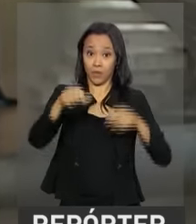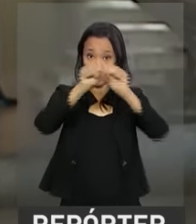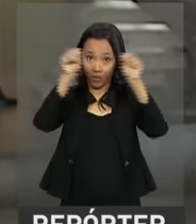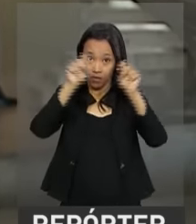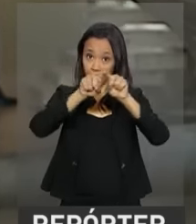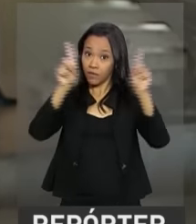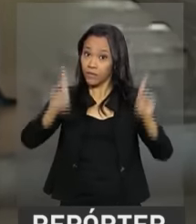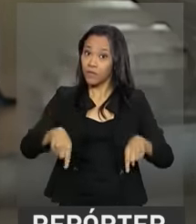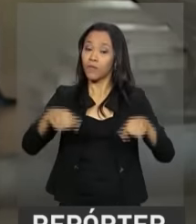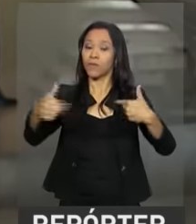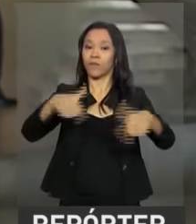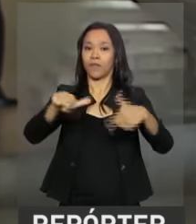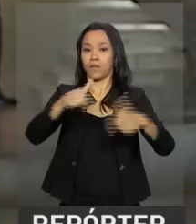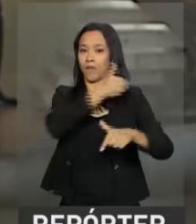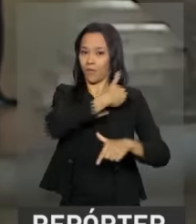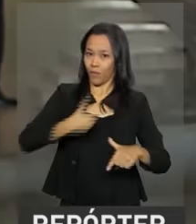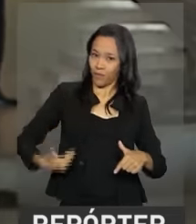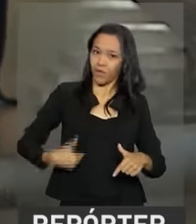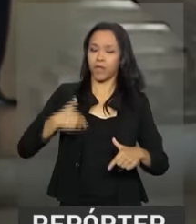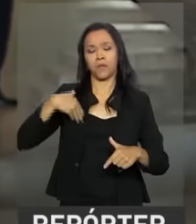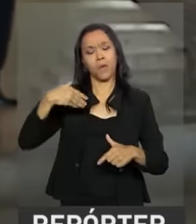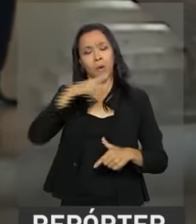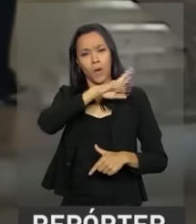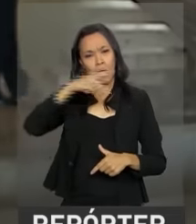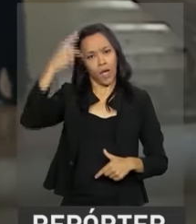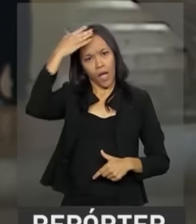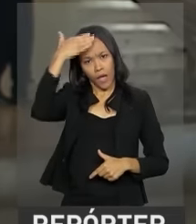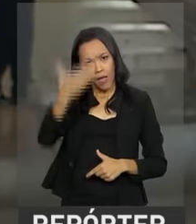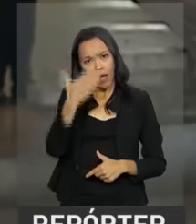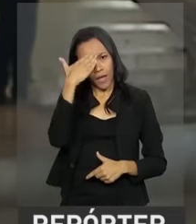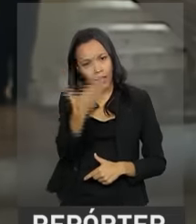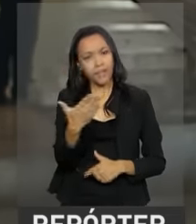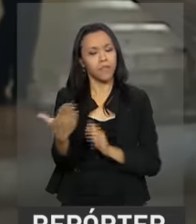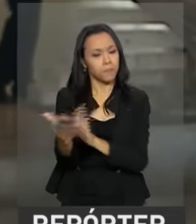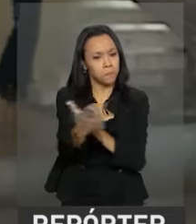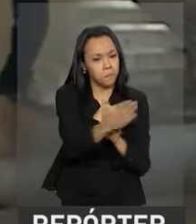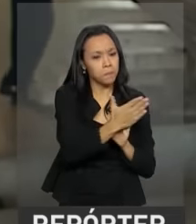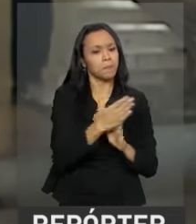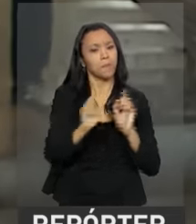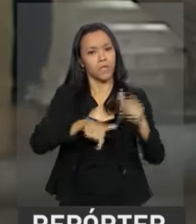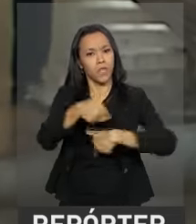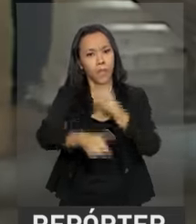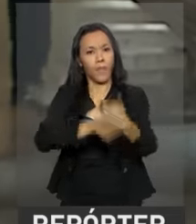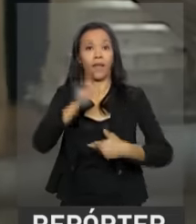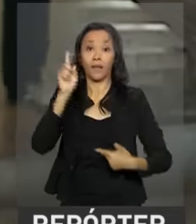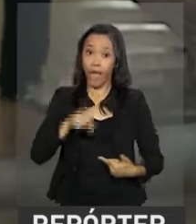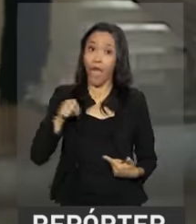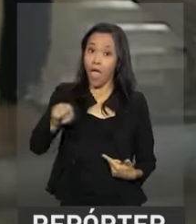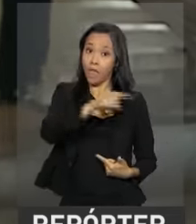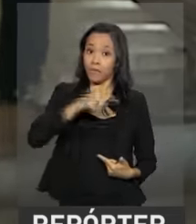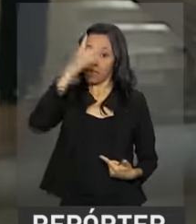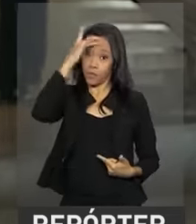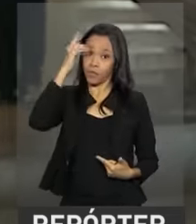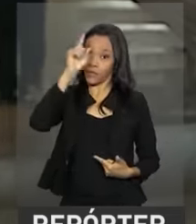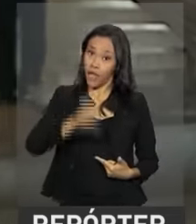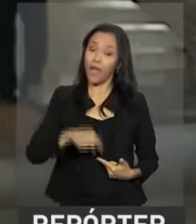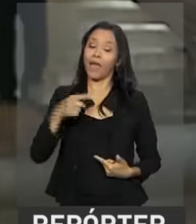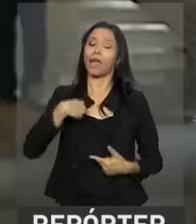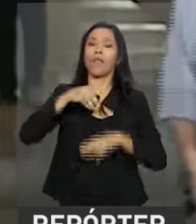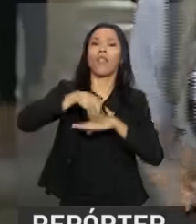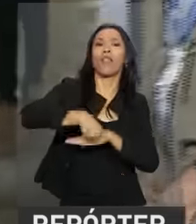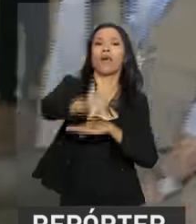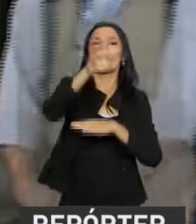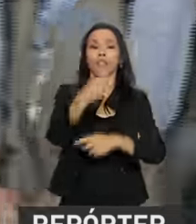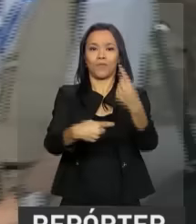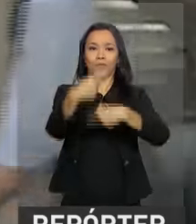Temer agradeceu a dedicação desses profissionais no exercício das funções. Ele destacou que estes são os responsáveis por levar as políticas públicas